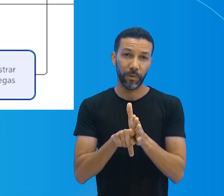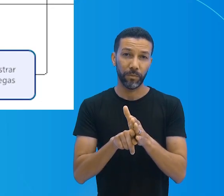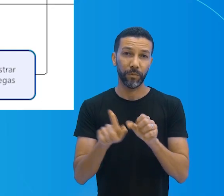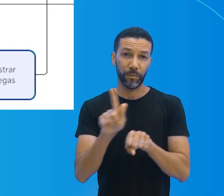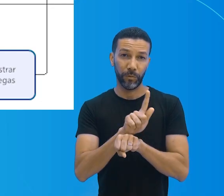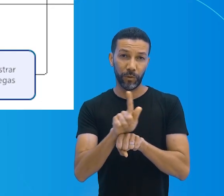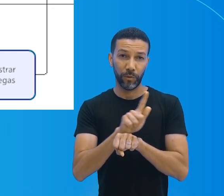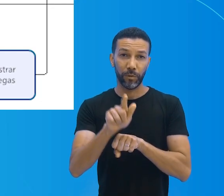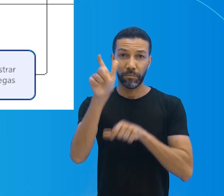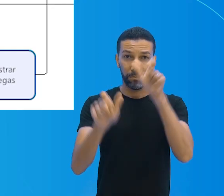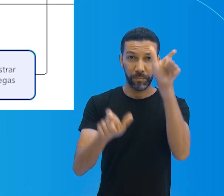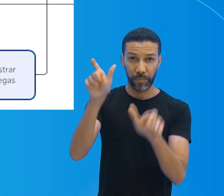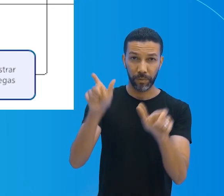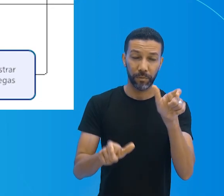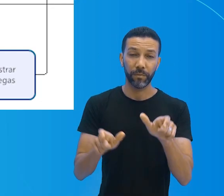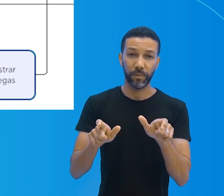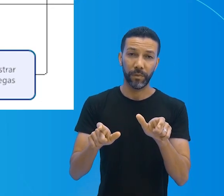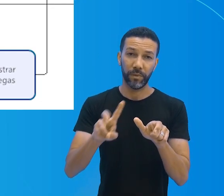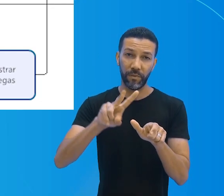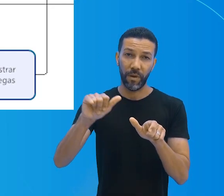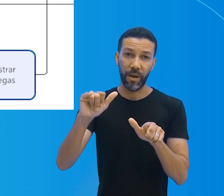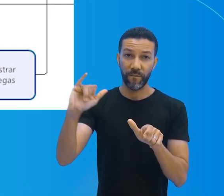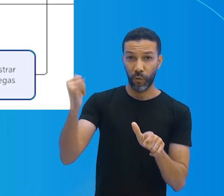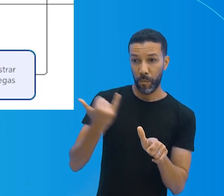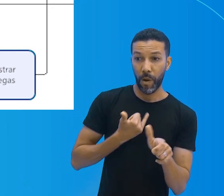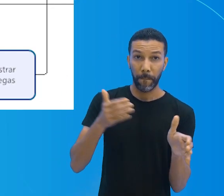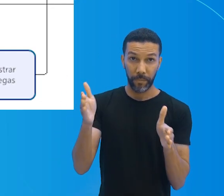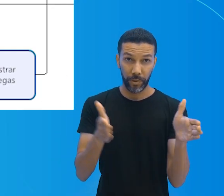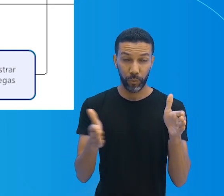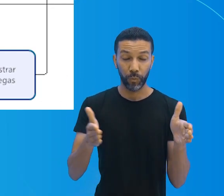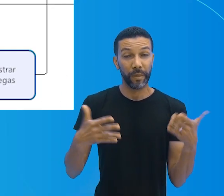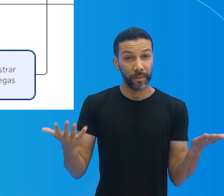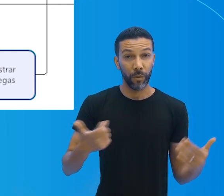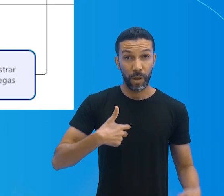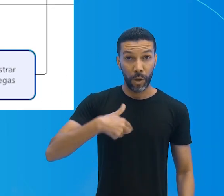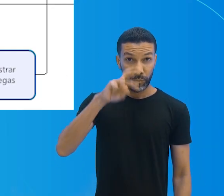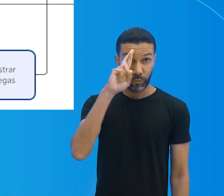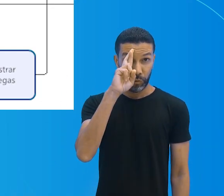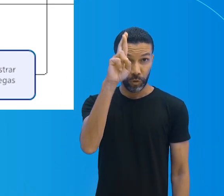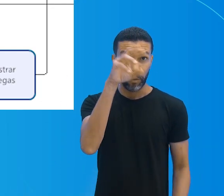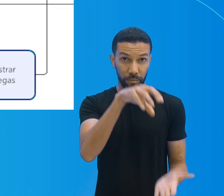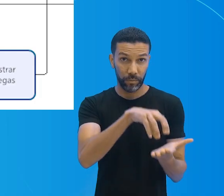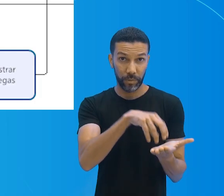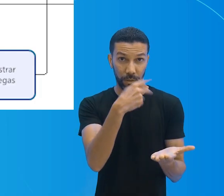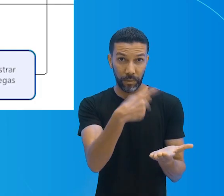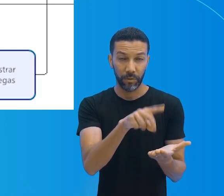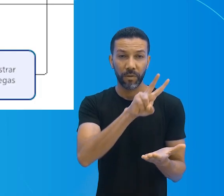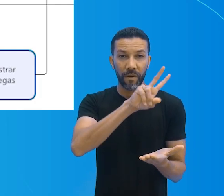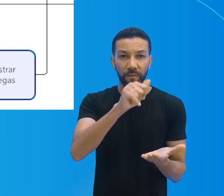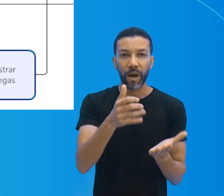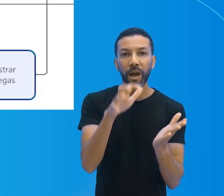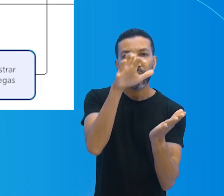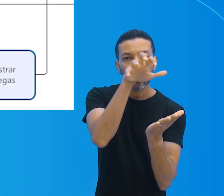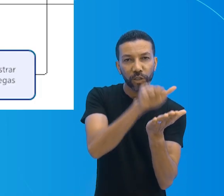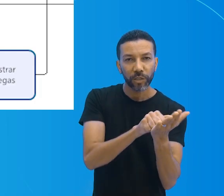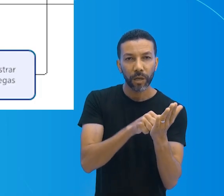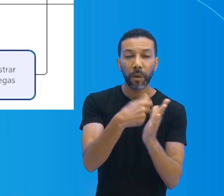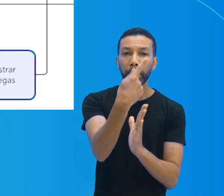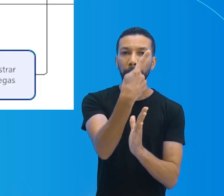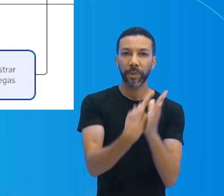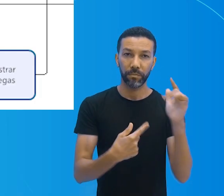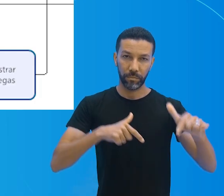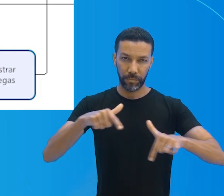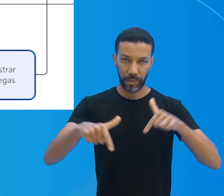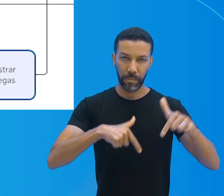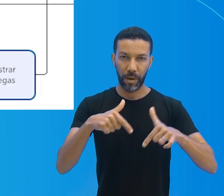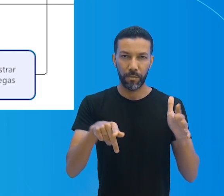CECAS, o que é o correto é que esse chefe, ele faça um cadastro de um plano.